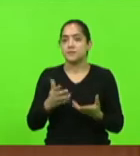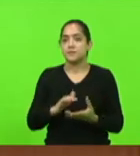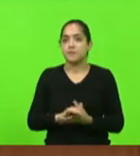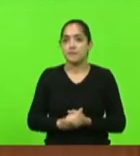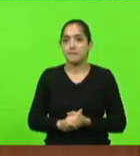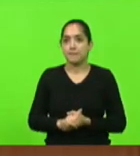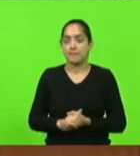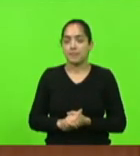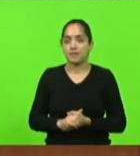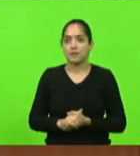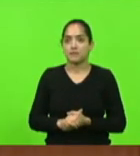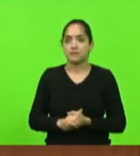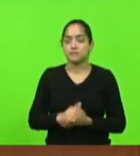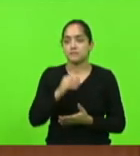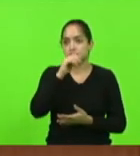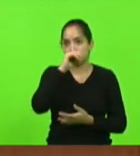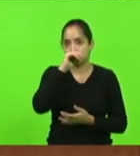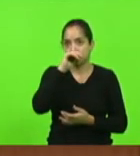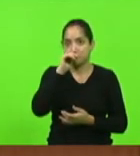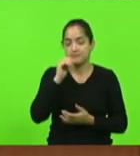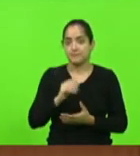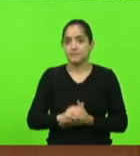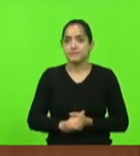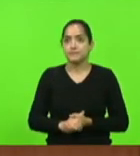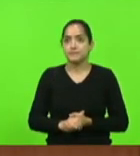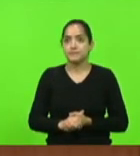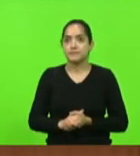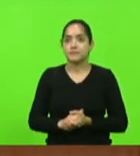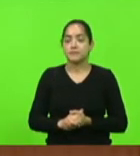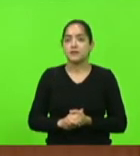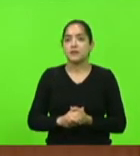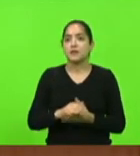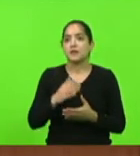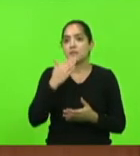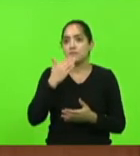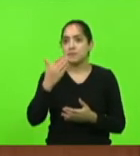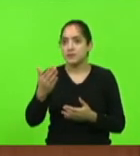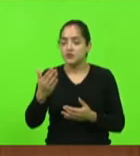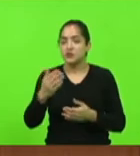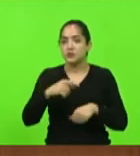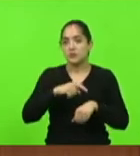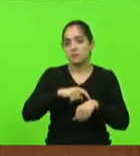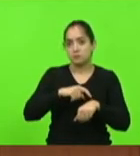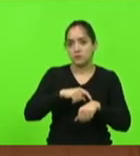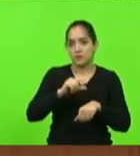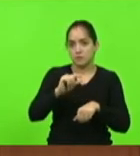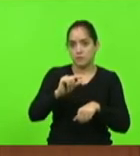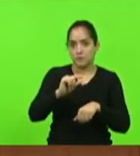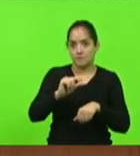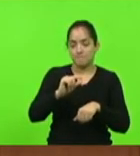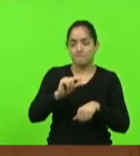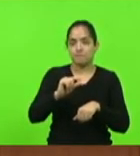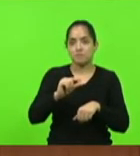eu não quis, deputado Ivan, lhe pedir uma parte para não atrapalhar o seu raciocínio,